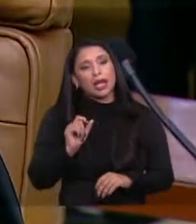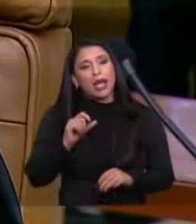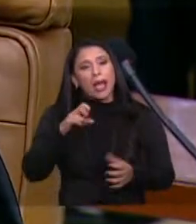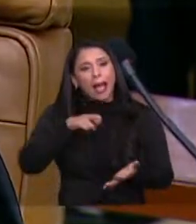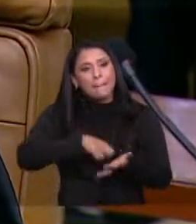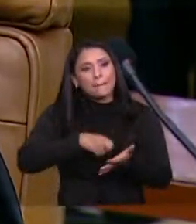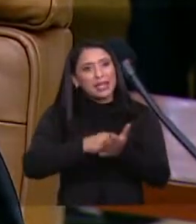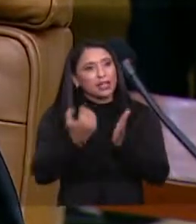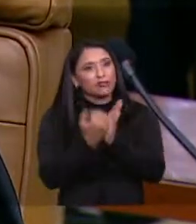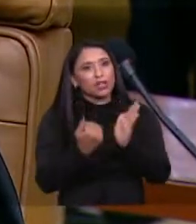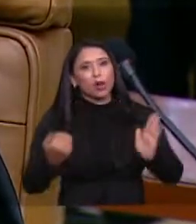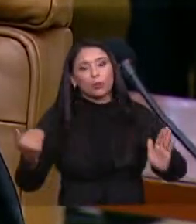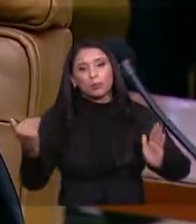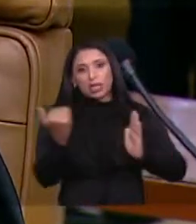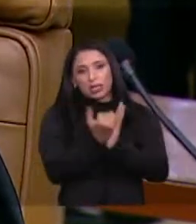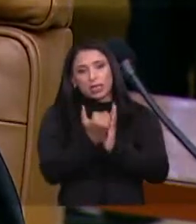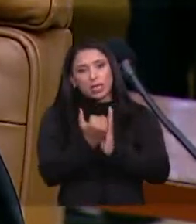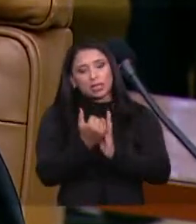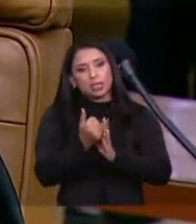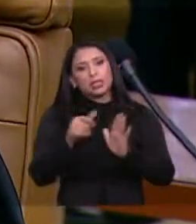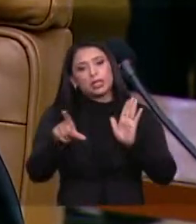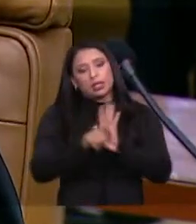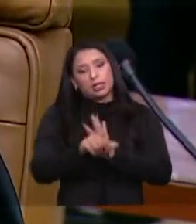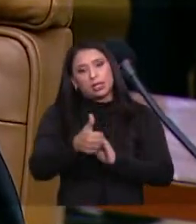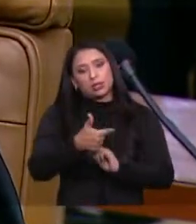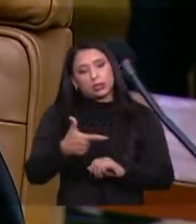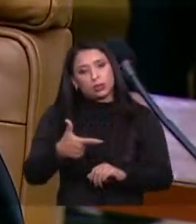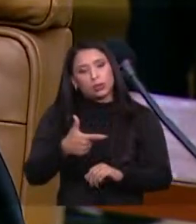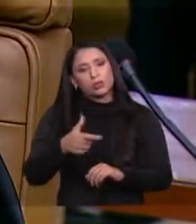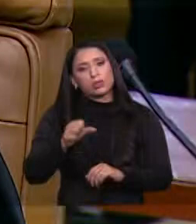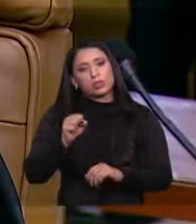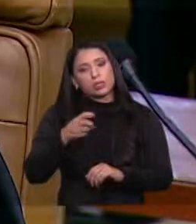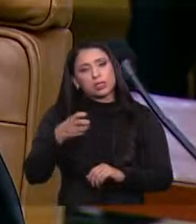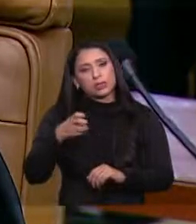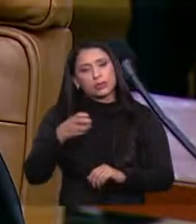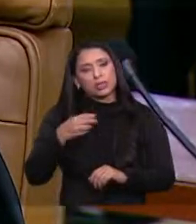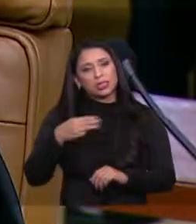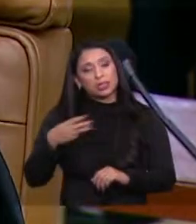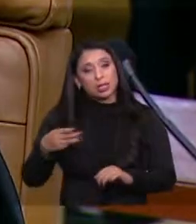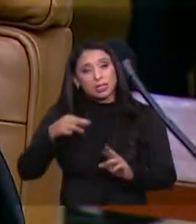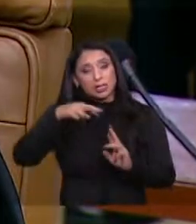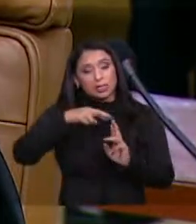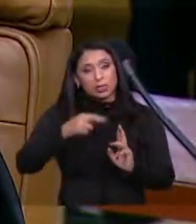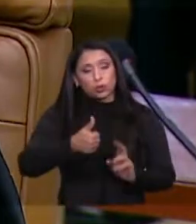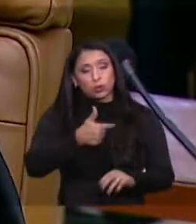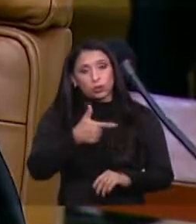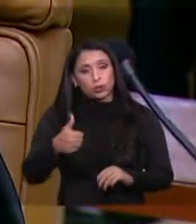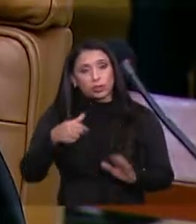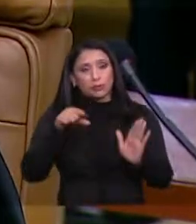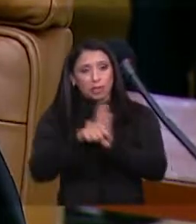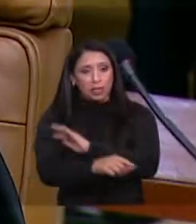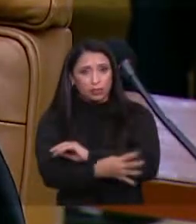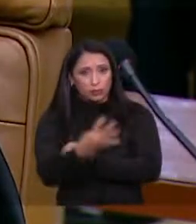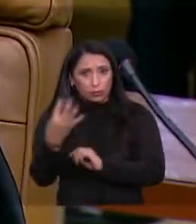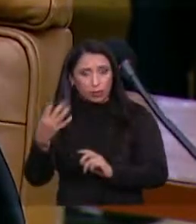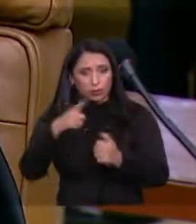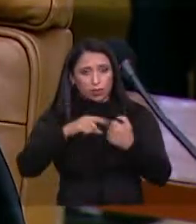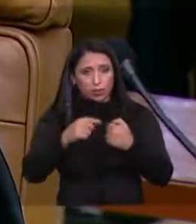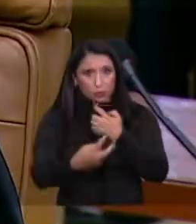de pena prevista na lei 12.850 2013 inciso 2 para o quarto do artigo